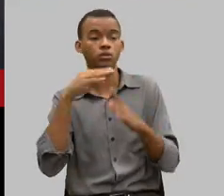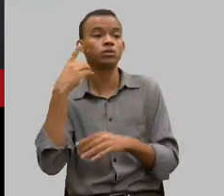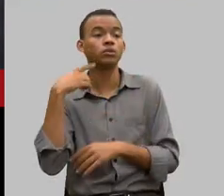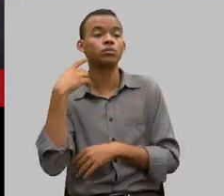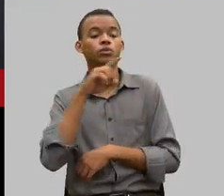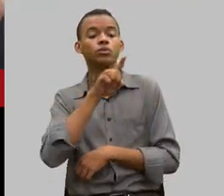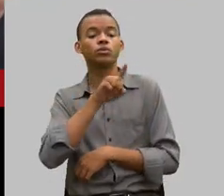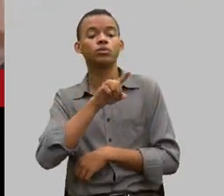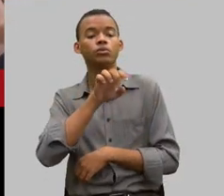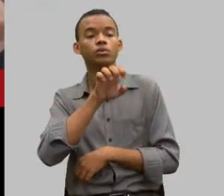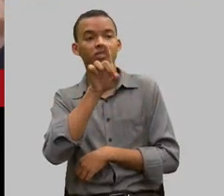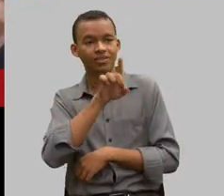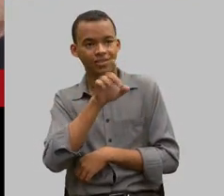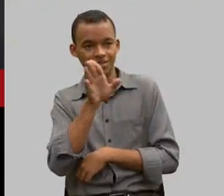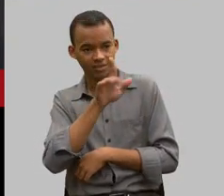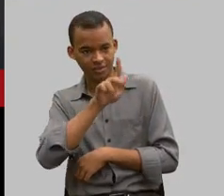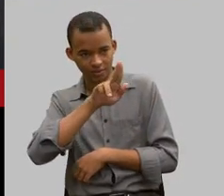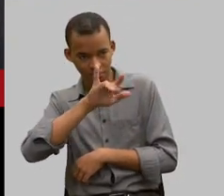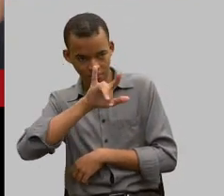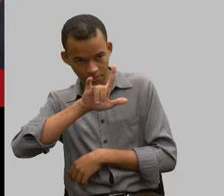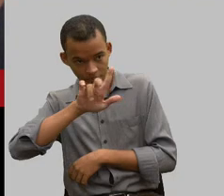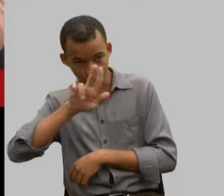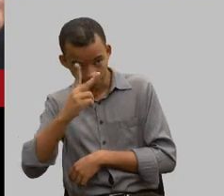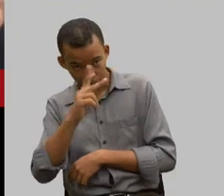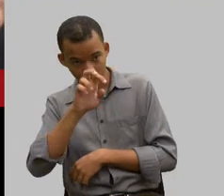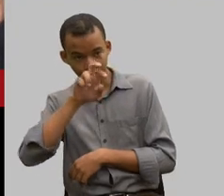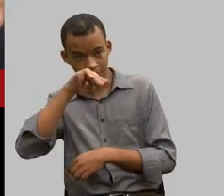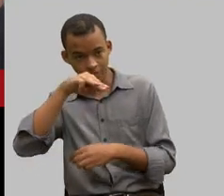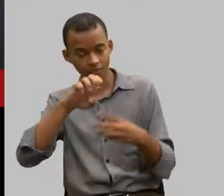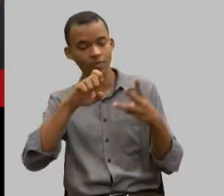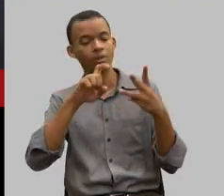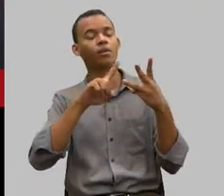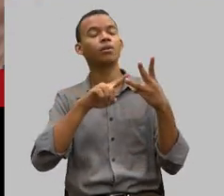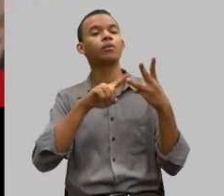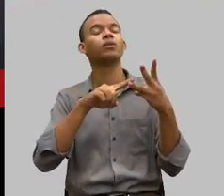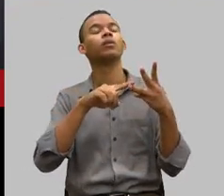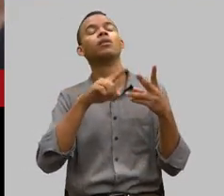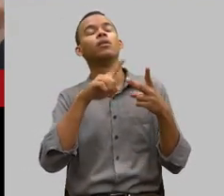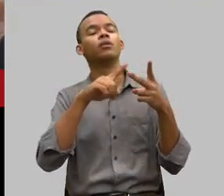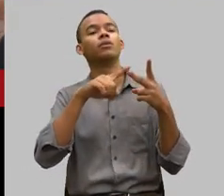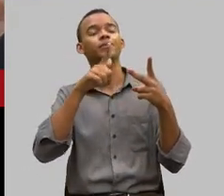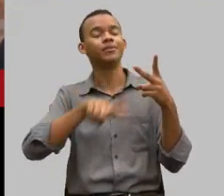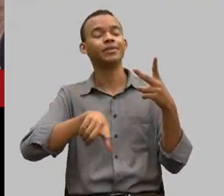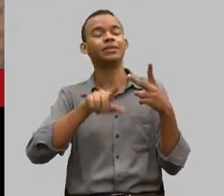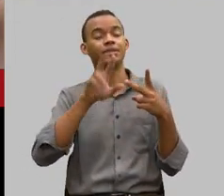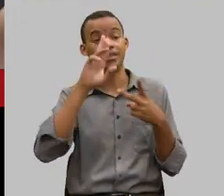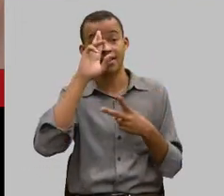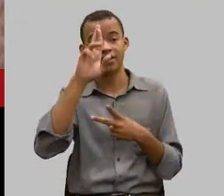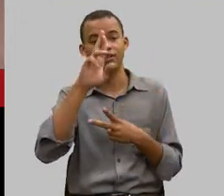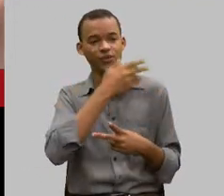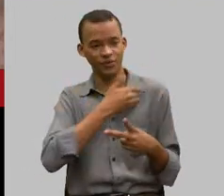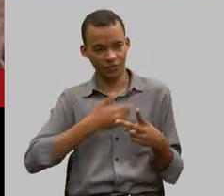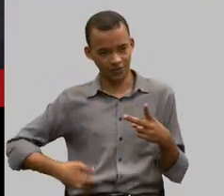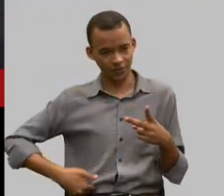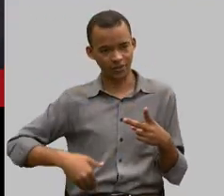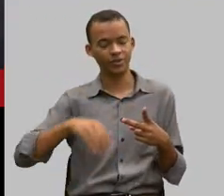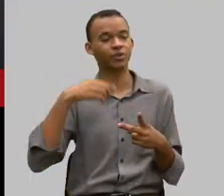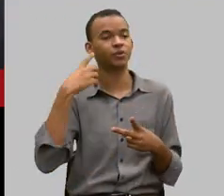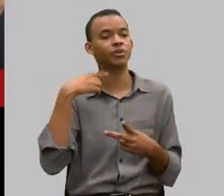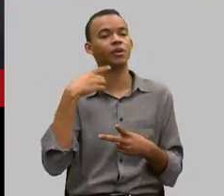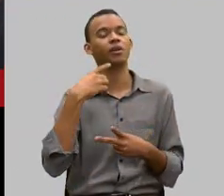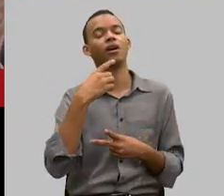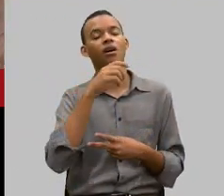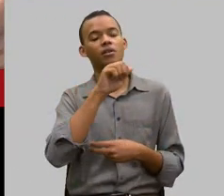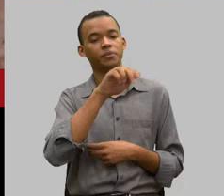o líder de governo o deputado Roberto Andrade fez um acordo comigo ali no plenário celado com a